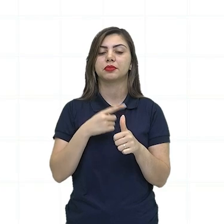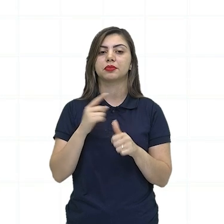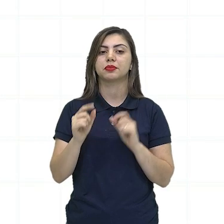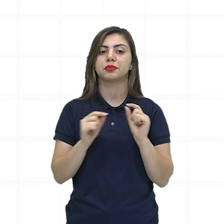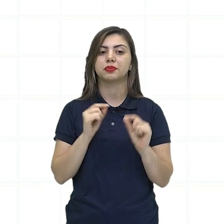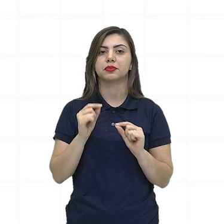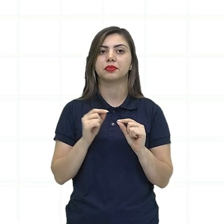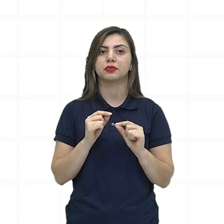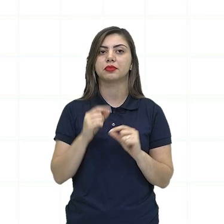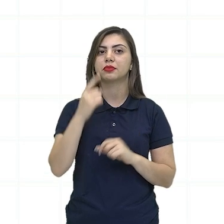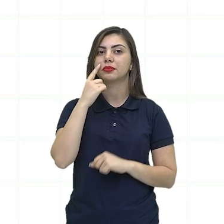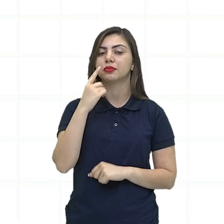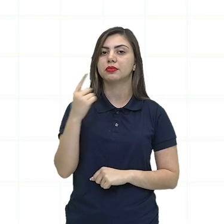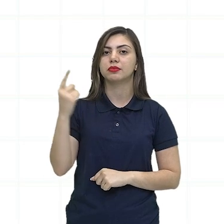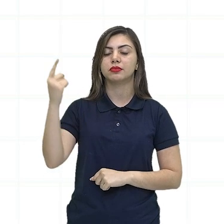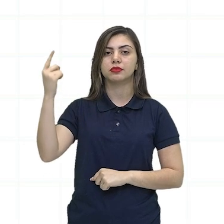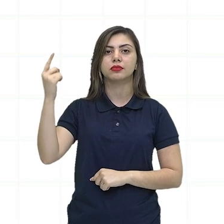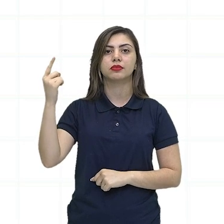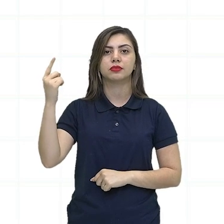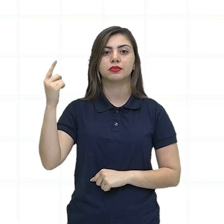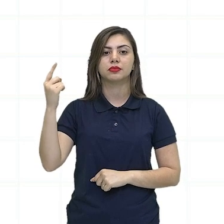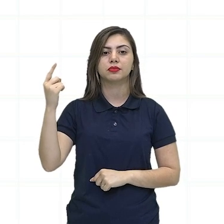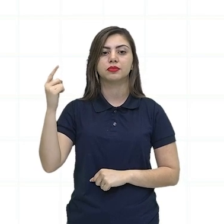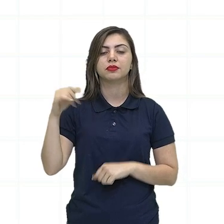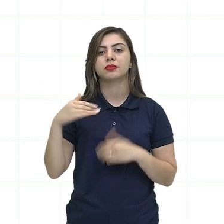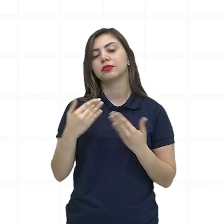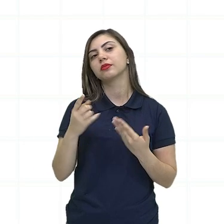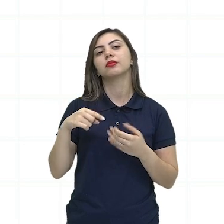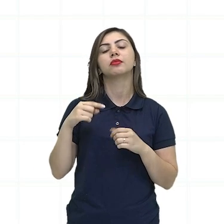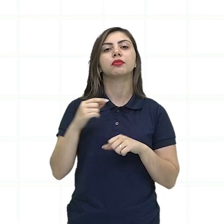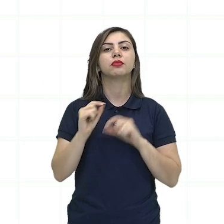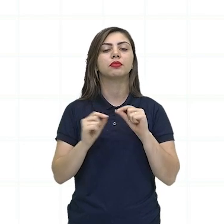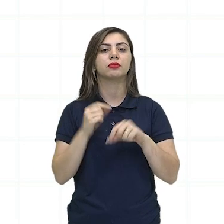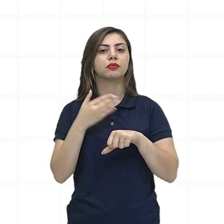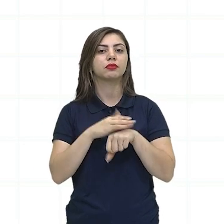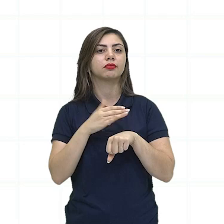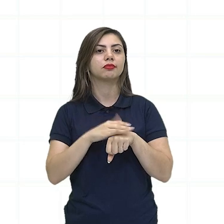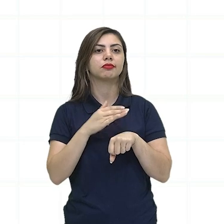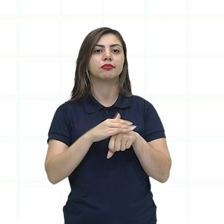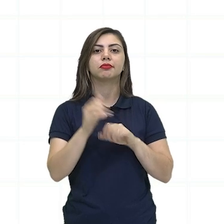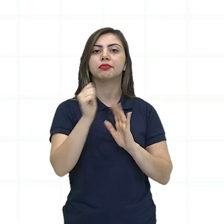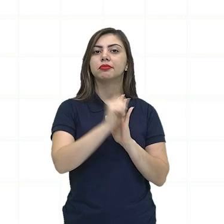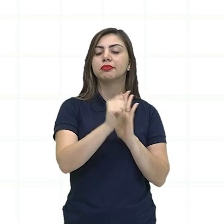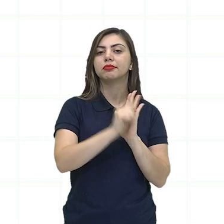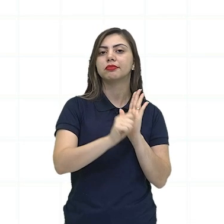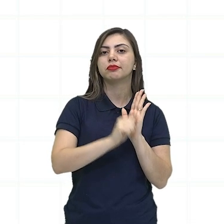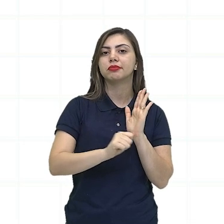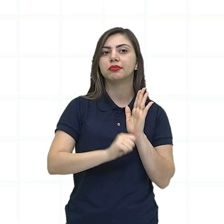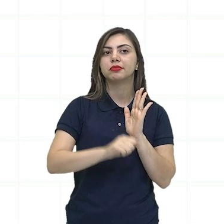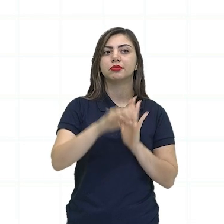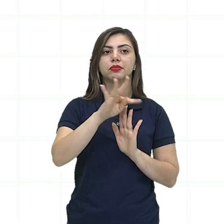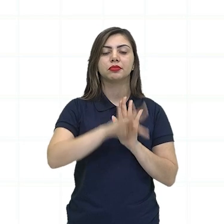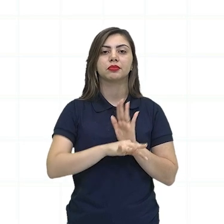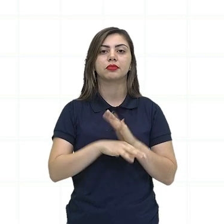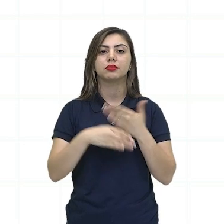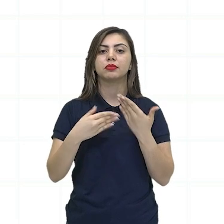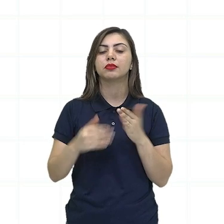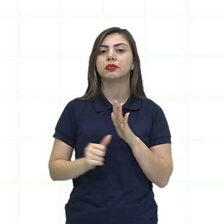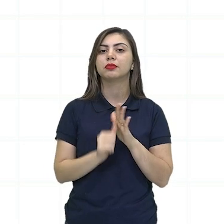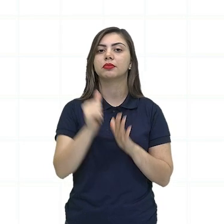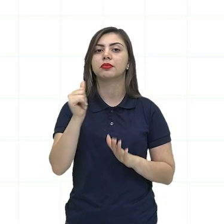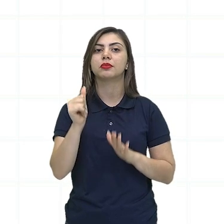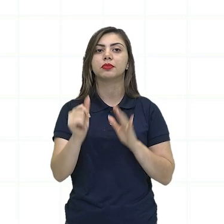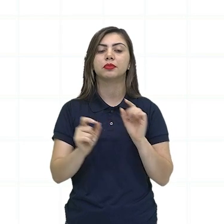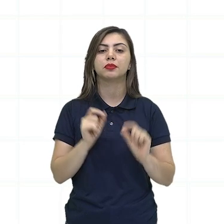writing practice, né? É uma prática de escrita, o Alex escreveu um texto aqui. E aí, primeiro,